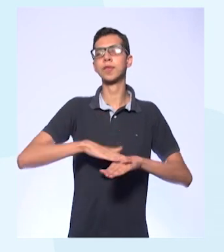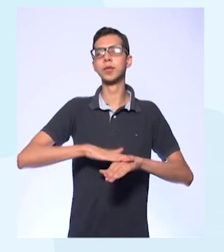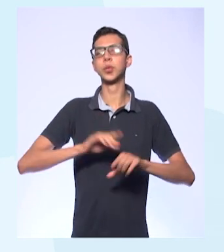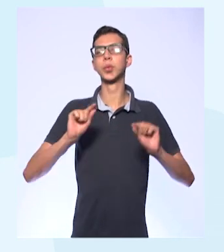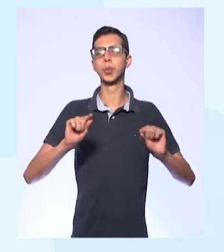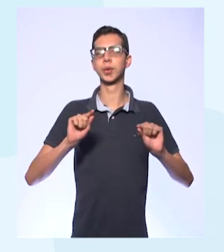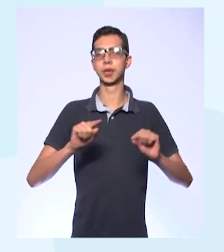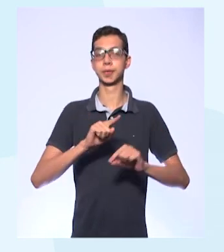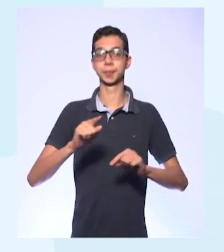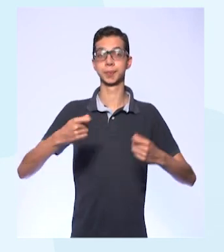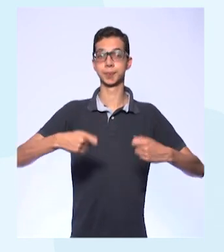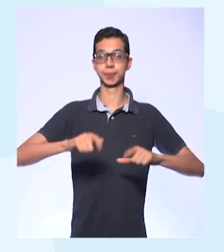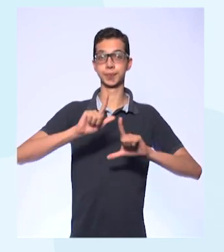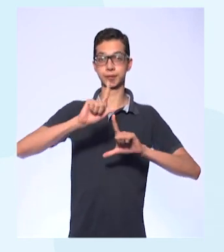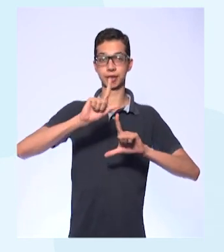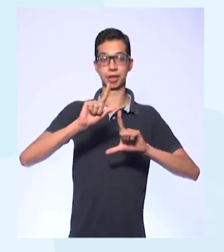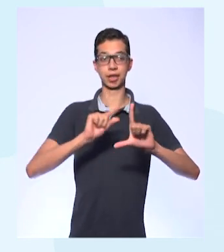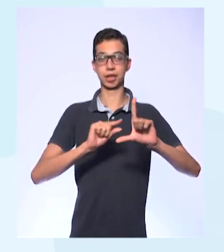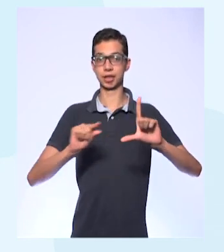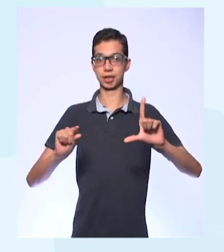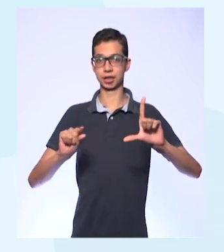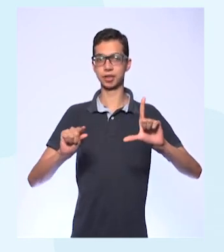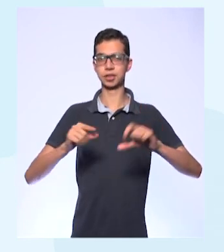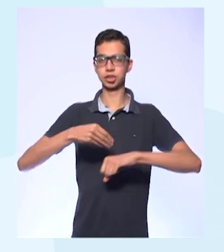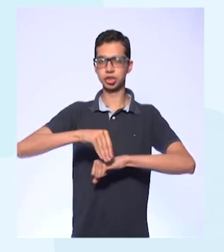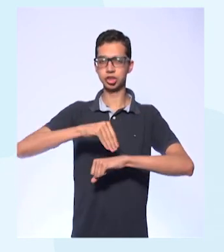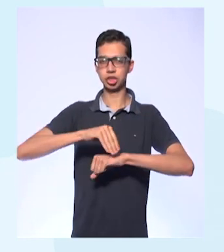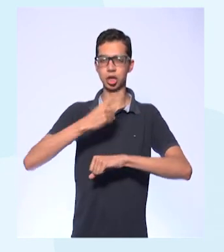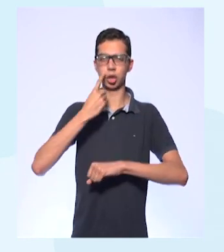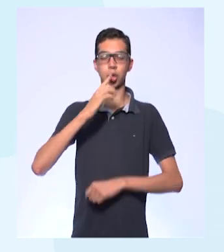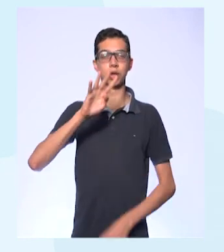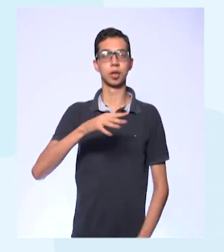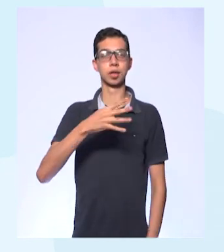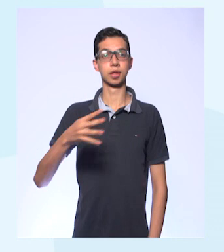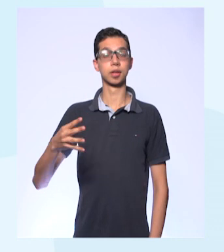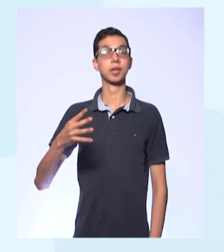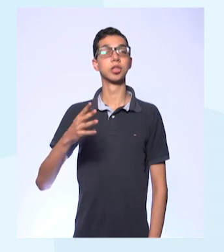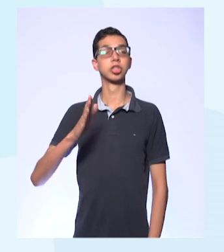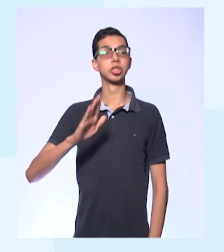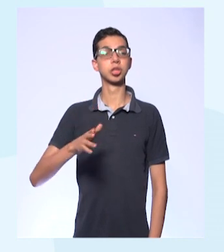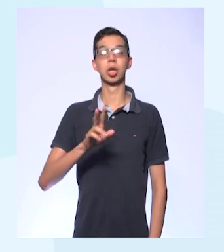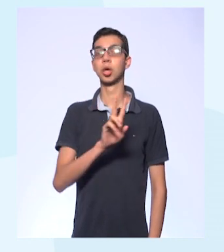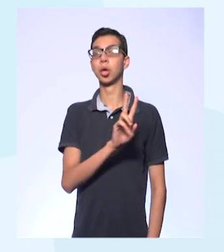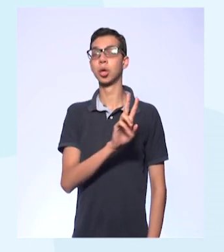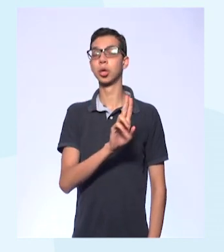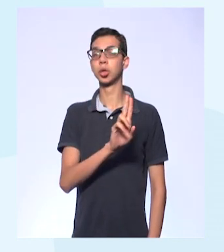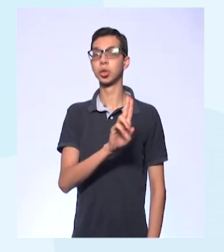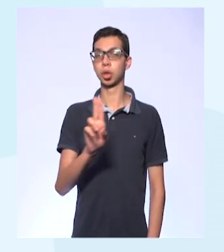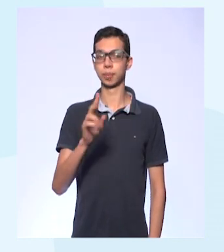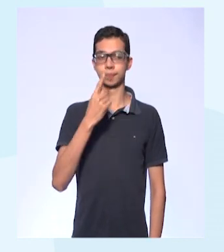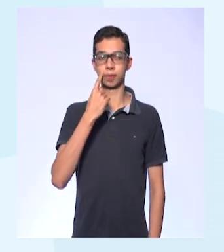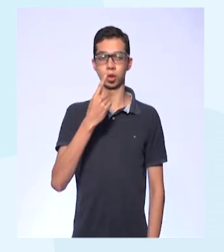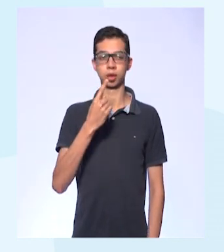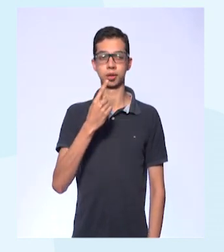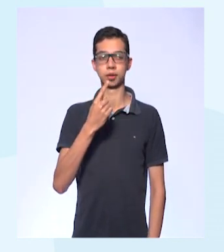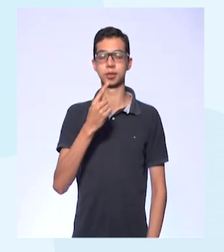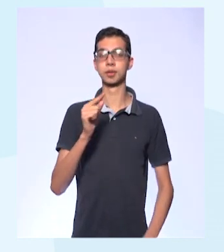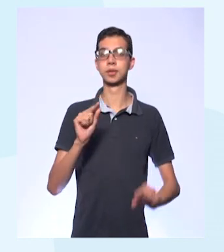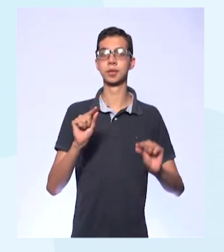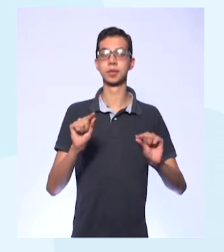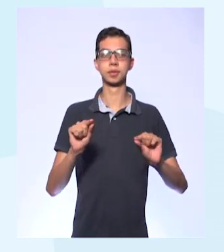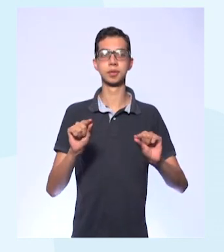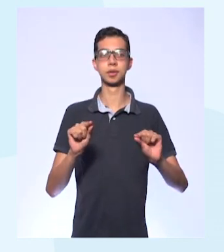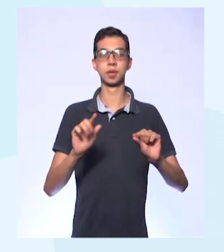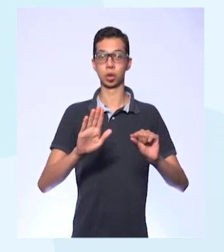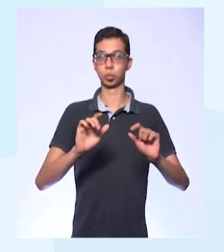a legenda. Que nem eu peguei essa tabela aí, e vocês verifico que tem um quadrinho pequeno ali, né? Que eu até ampliei um pouquinho para